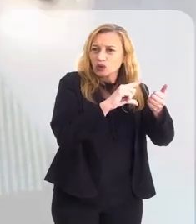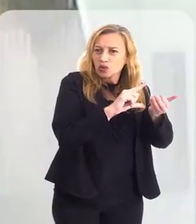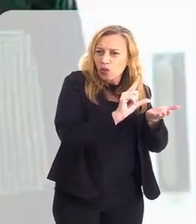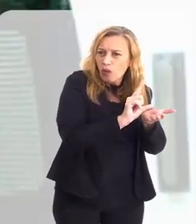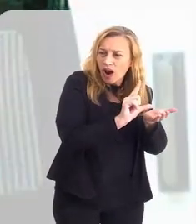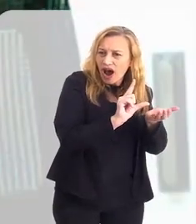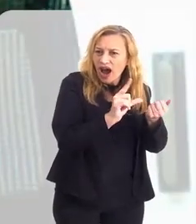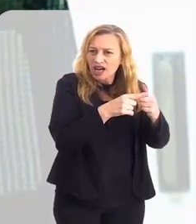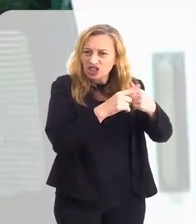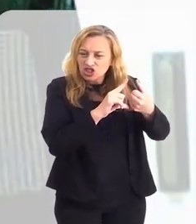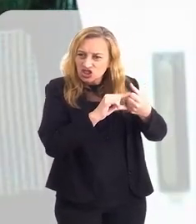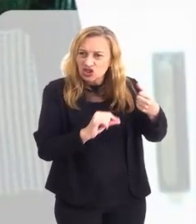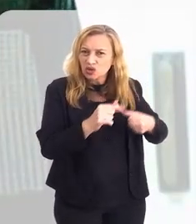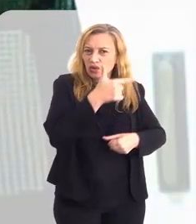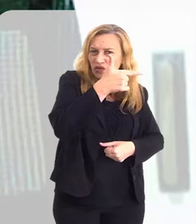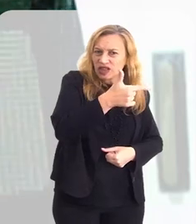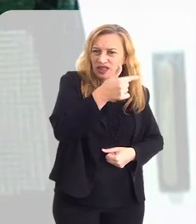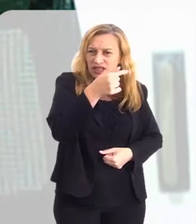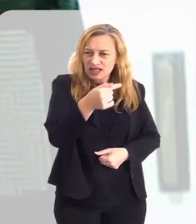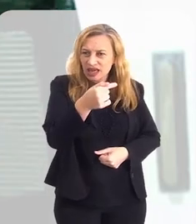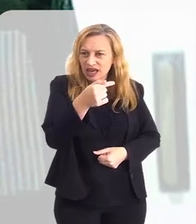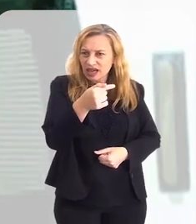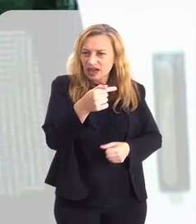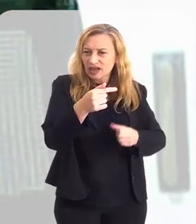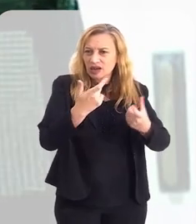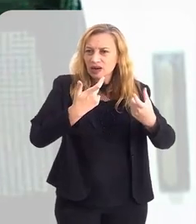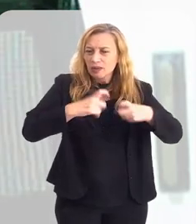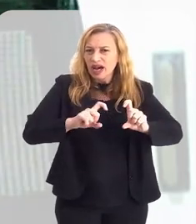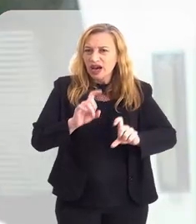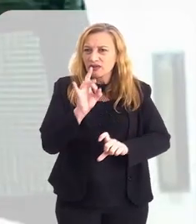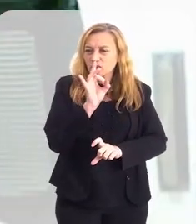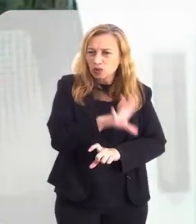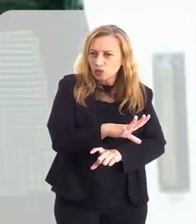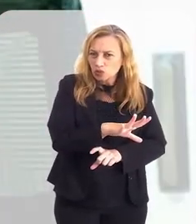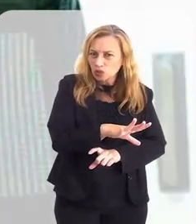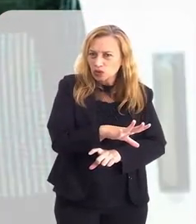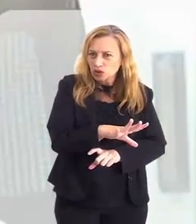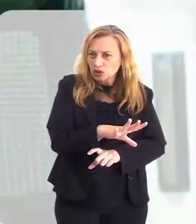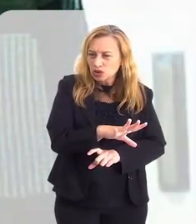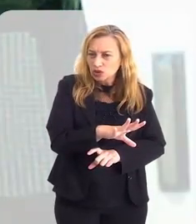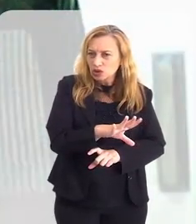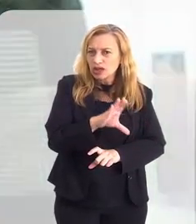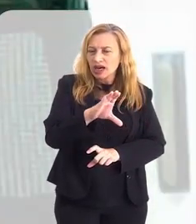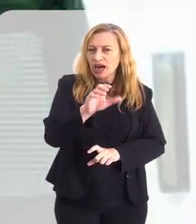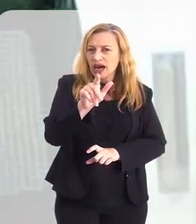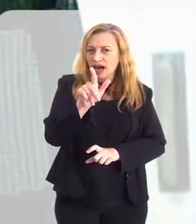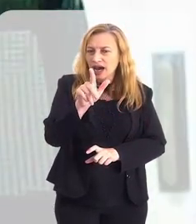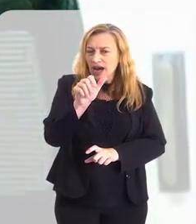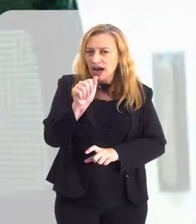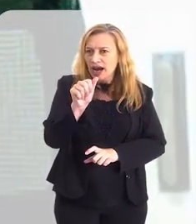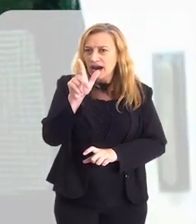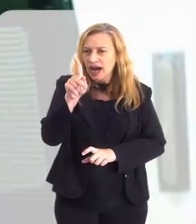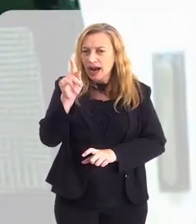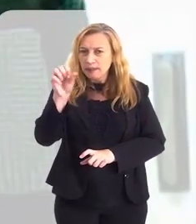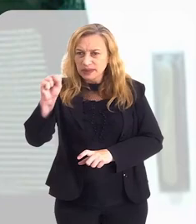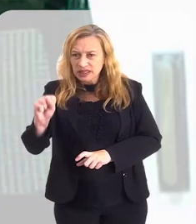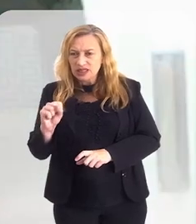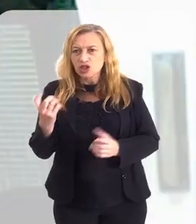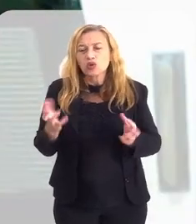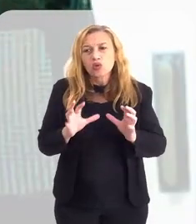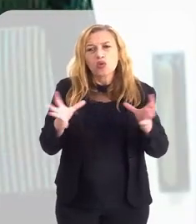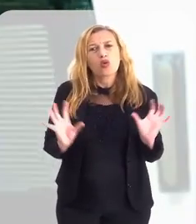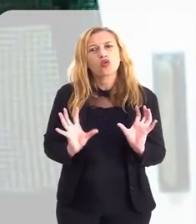artigo 27, com seus, né, parágrafos únicos, caputes, subparágrafos, consegue